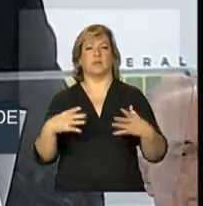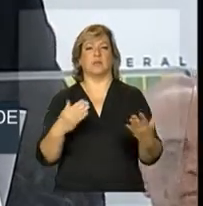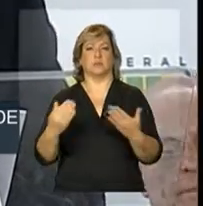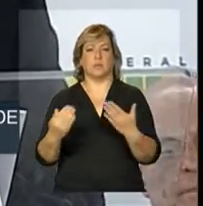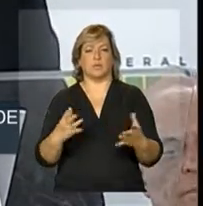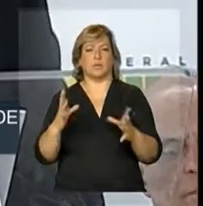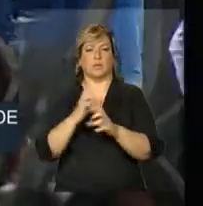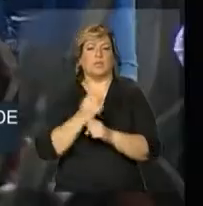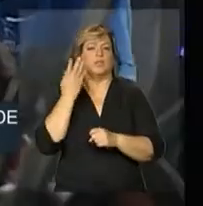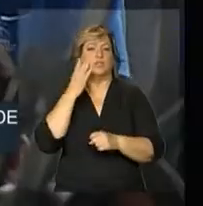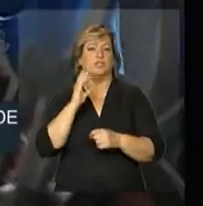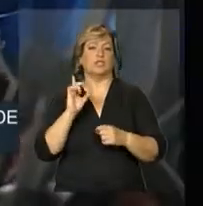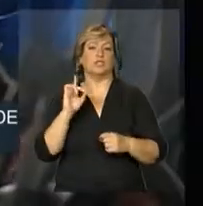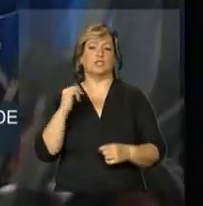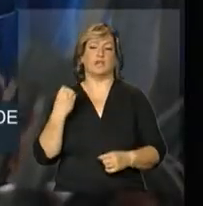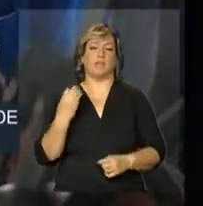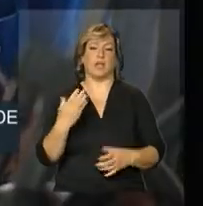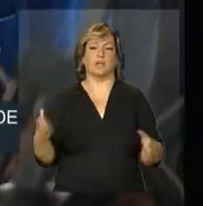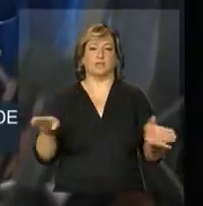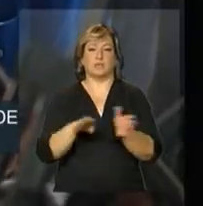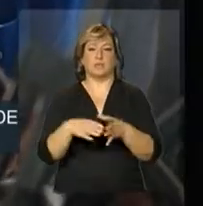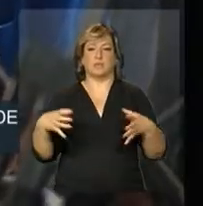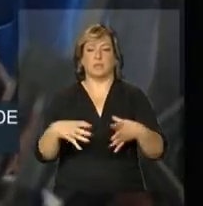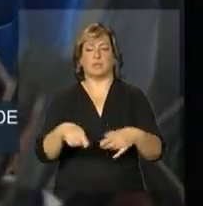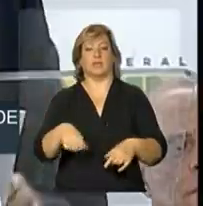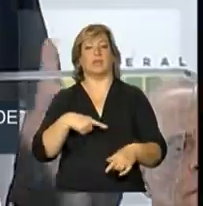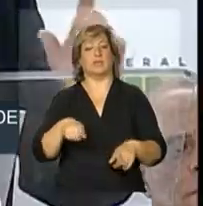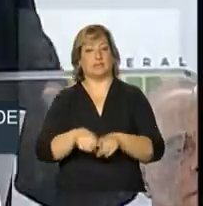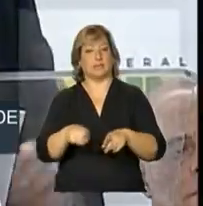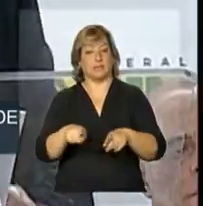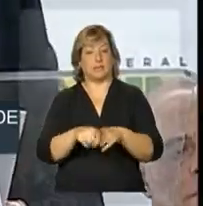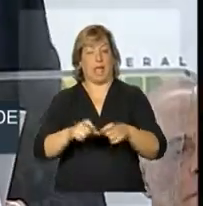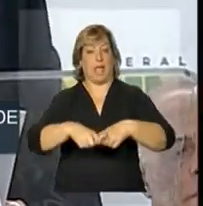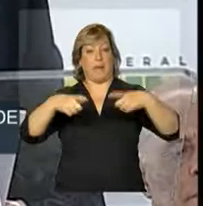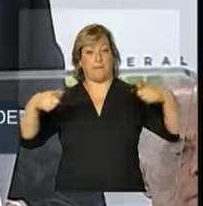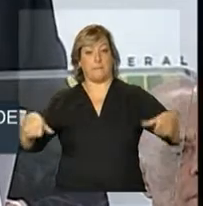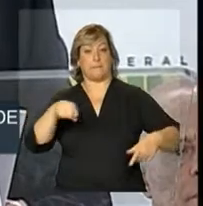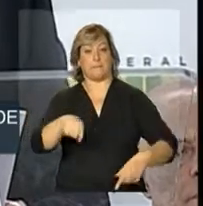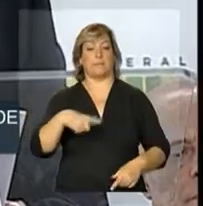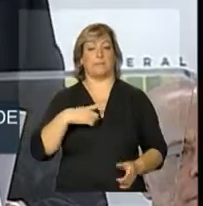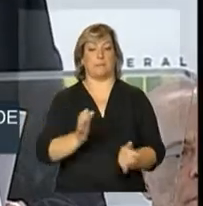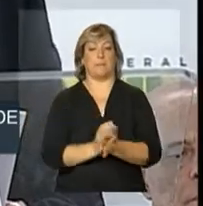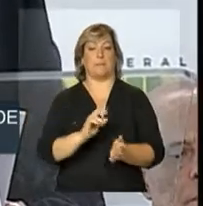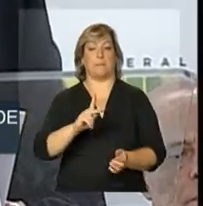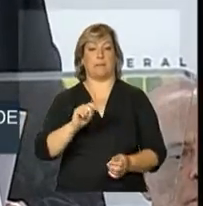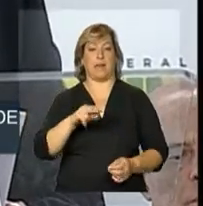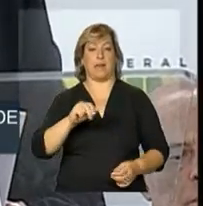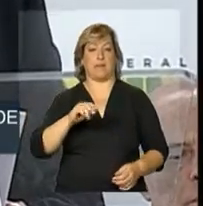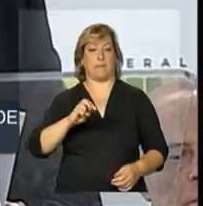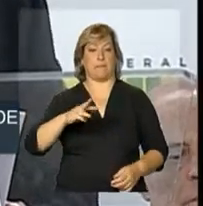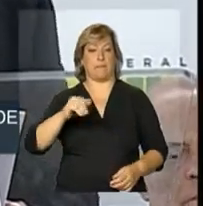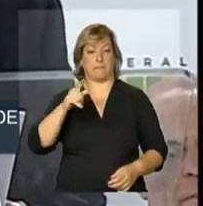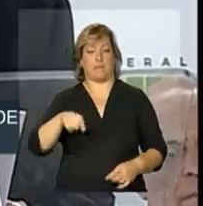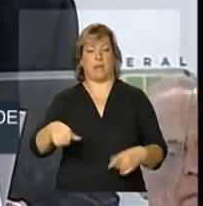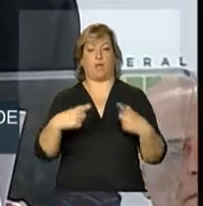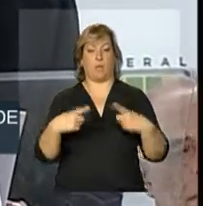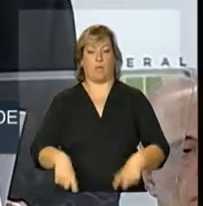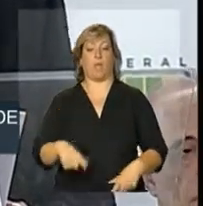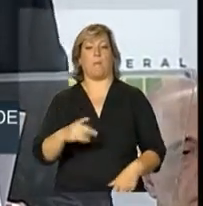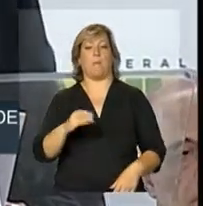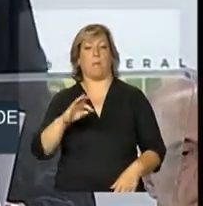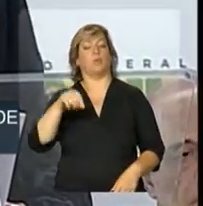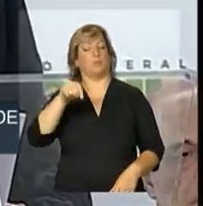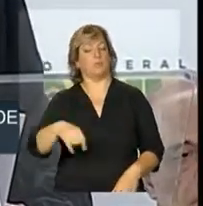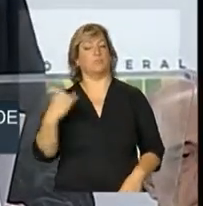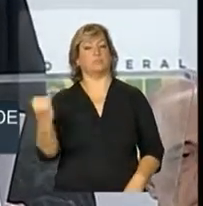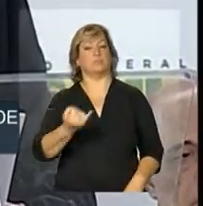Por sua vez, a ampliação do Canal do Panamá também colocará o Porto do Itaqui como excelente ponto de partida